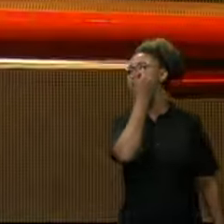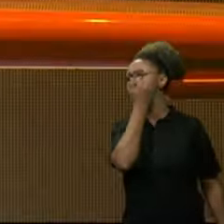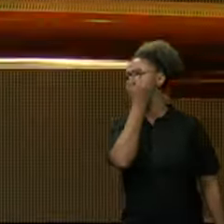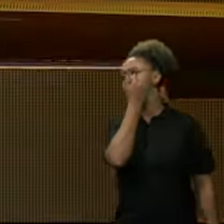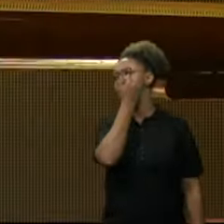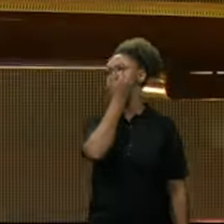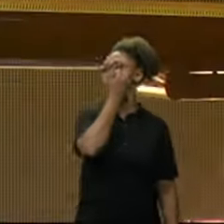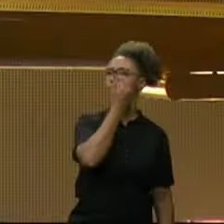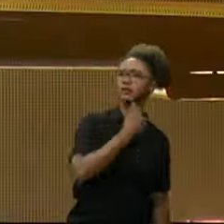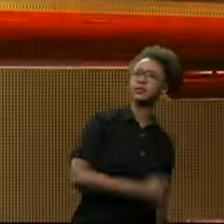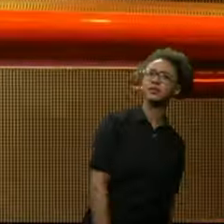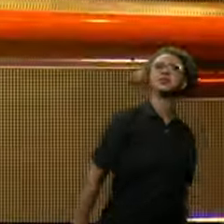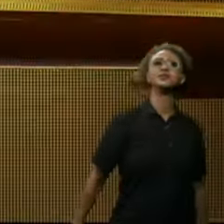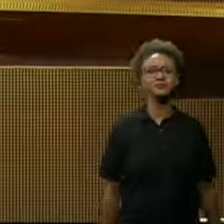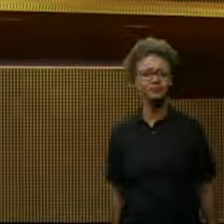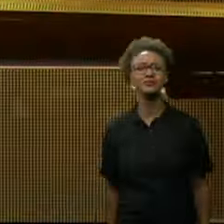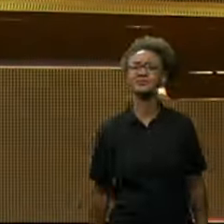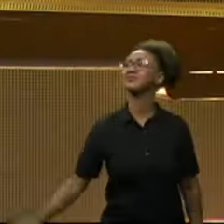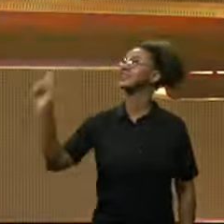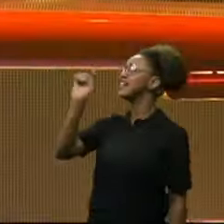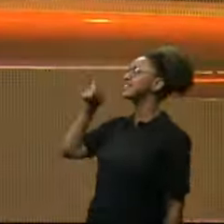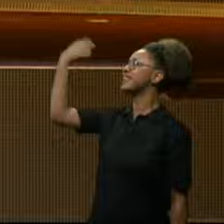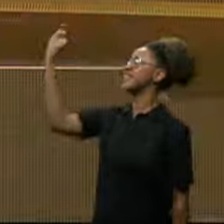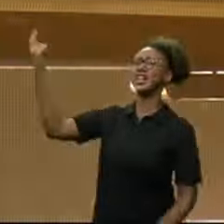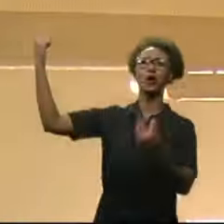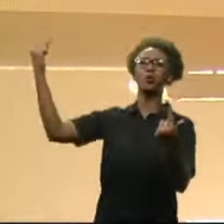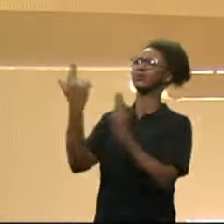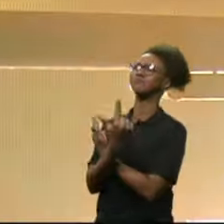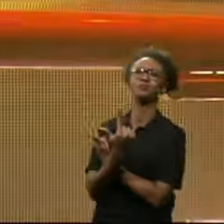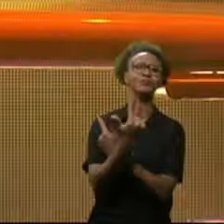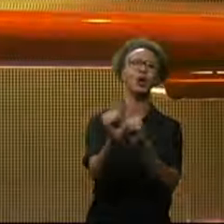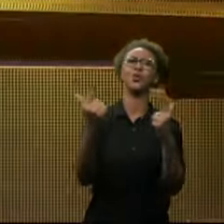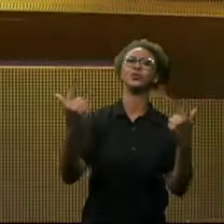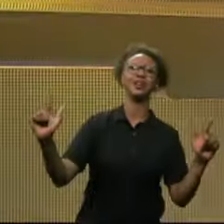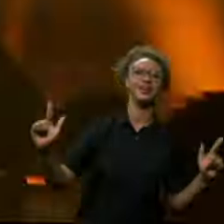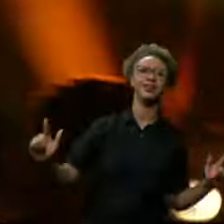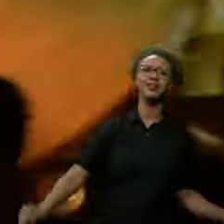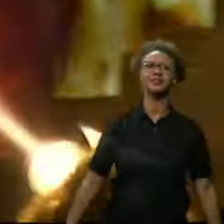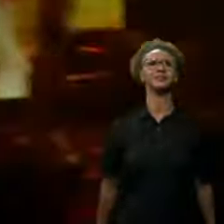ah não mãe Ah